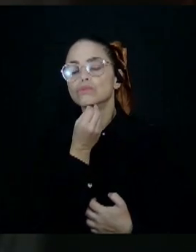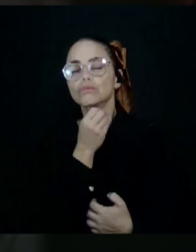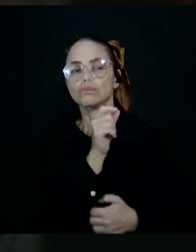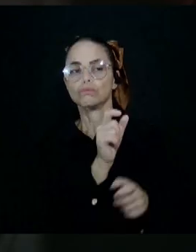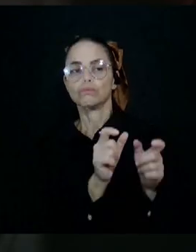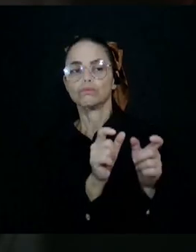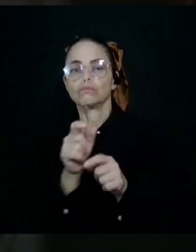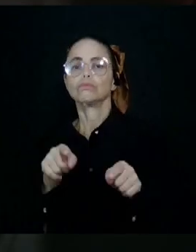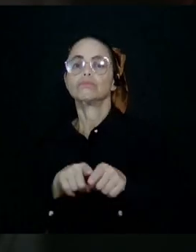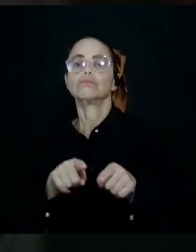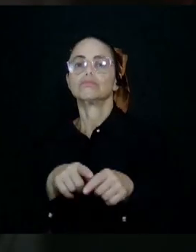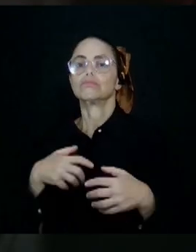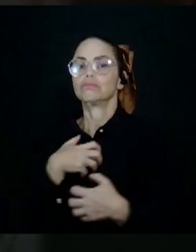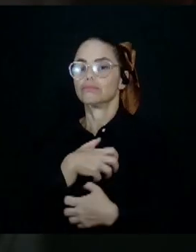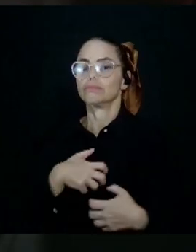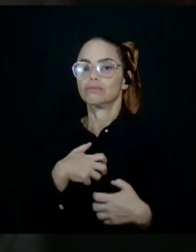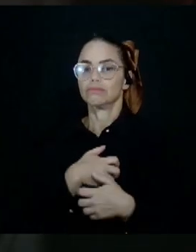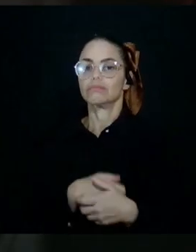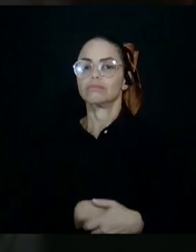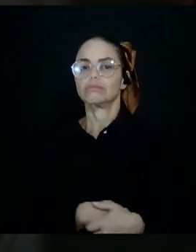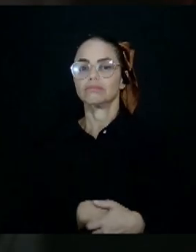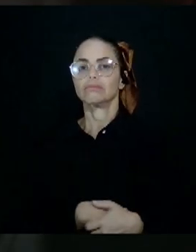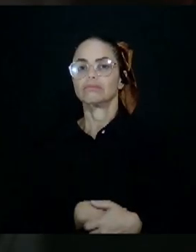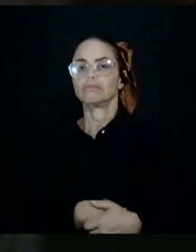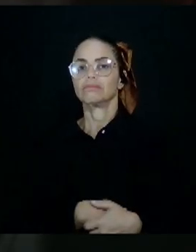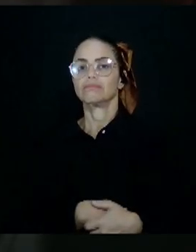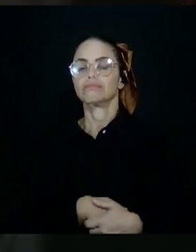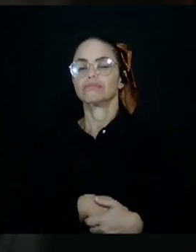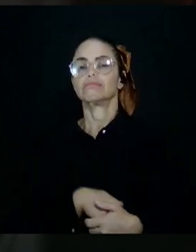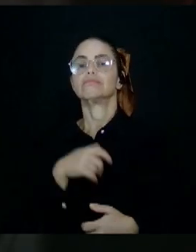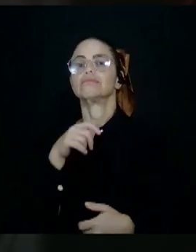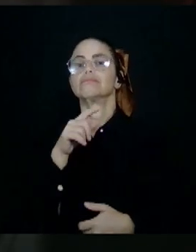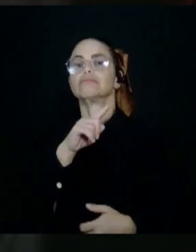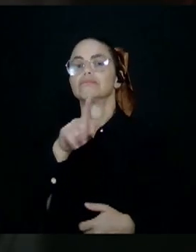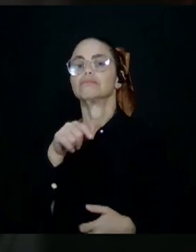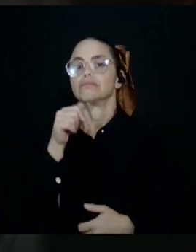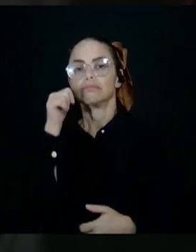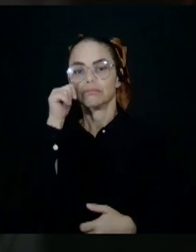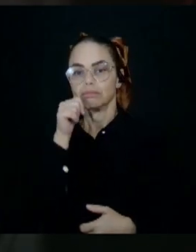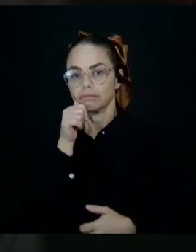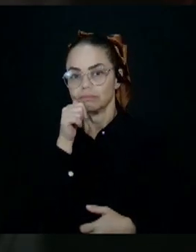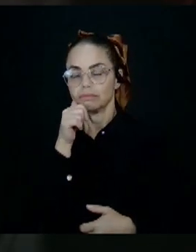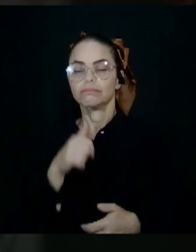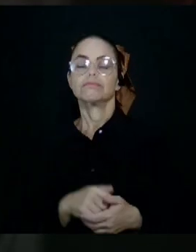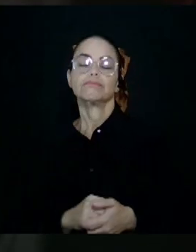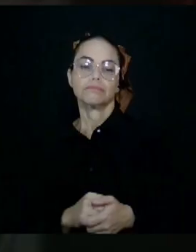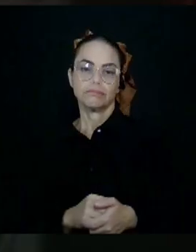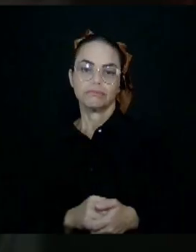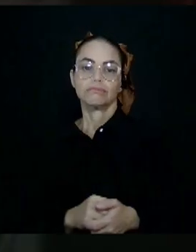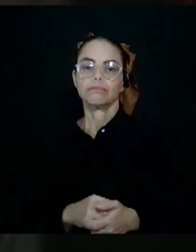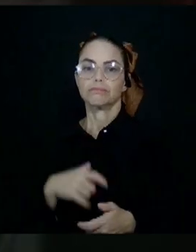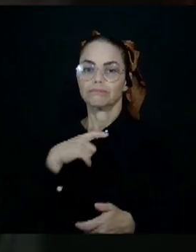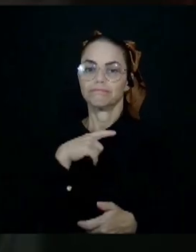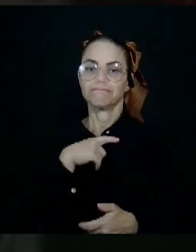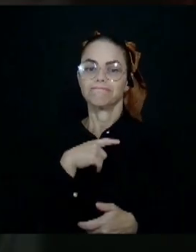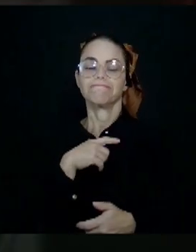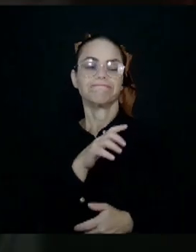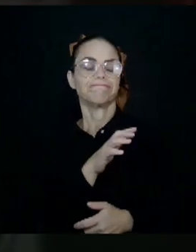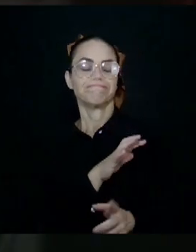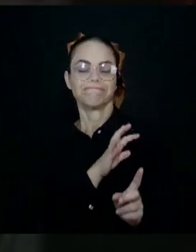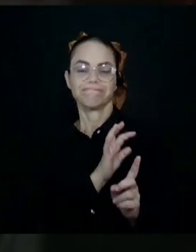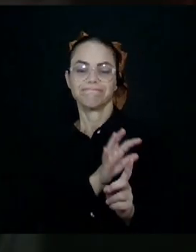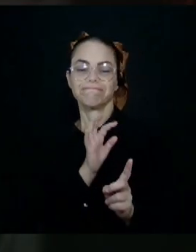incomoda outras mulheres, né. Aí tem esse choque aí entre